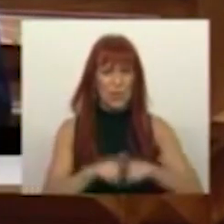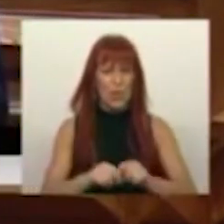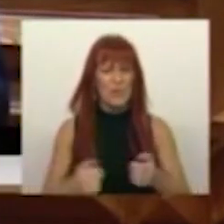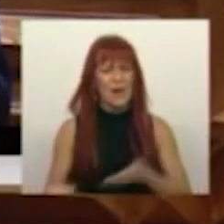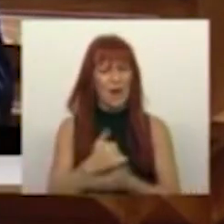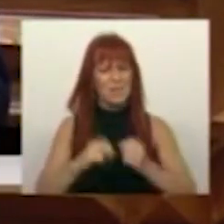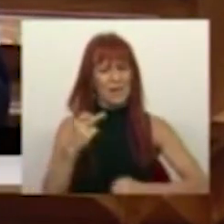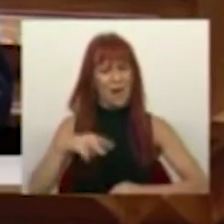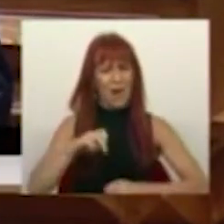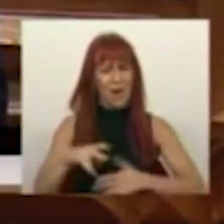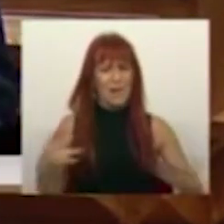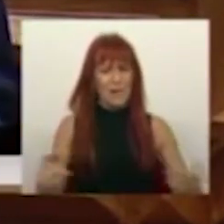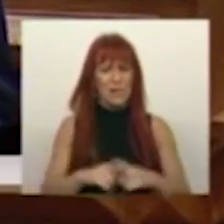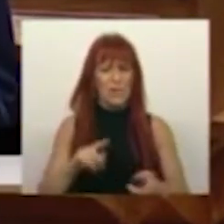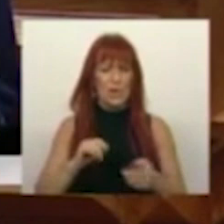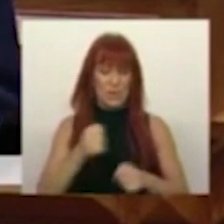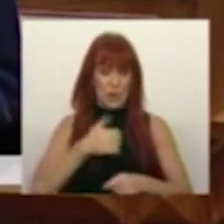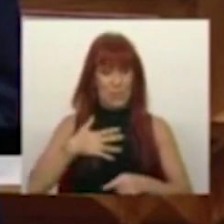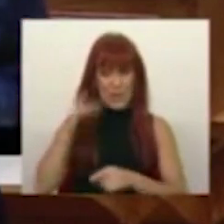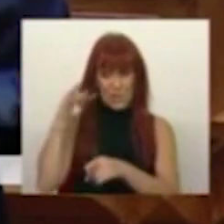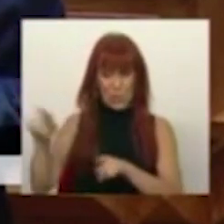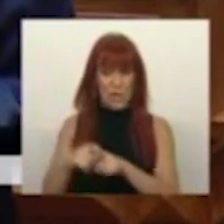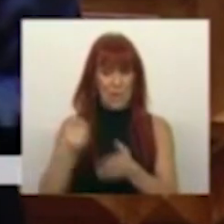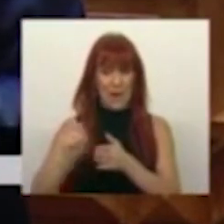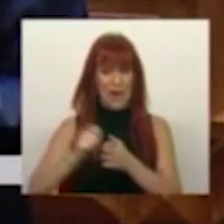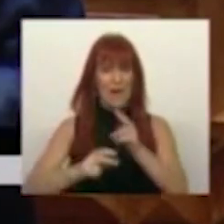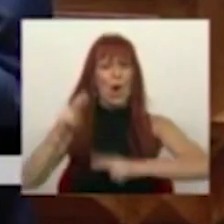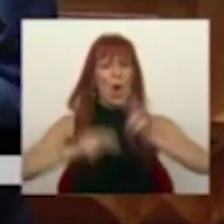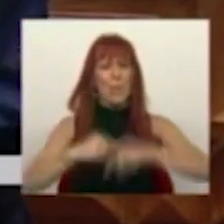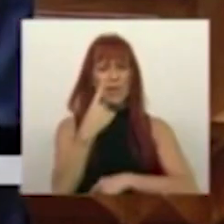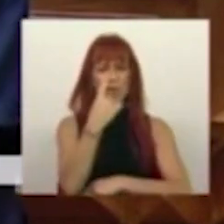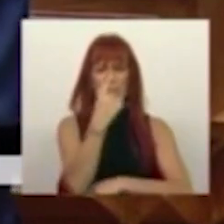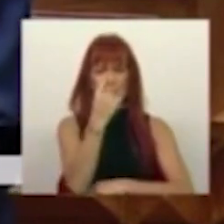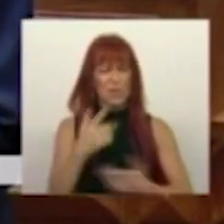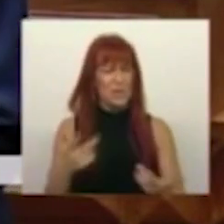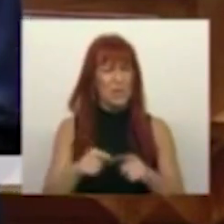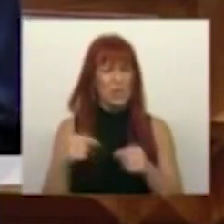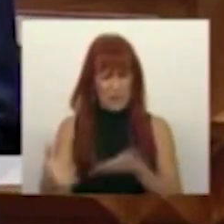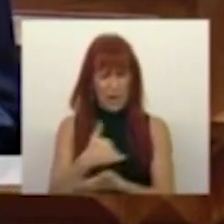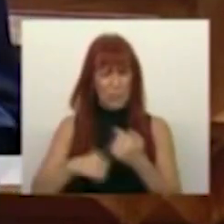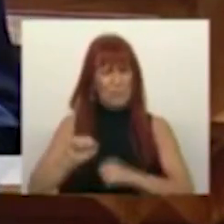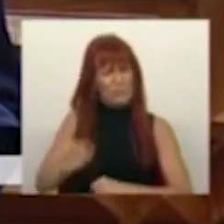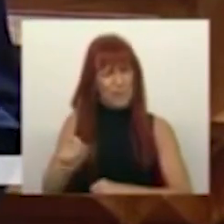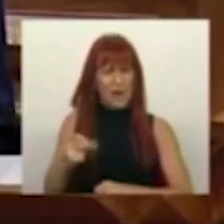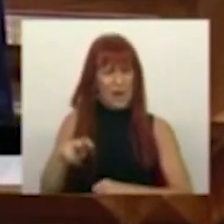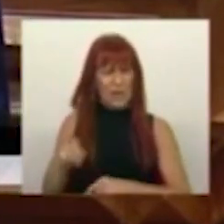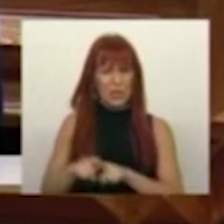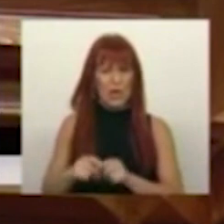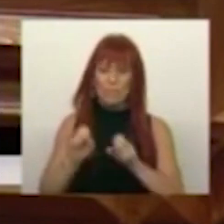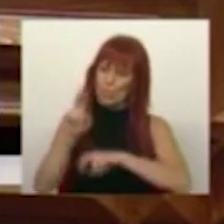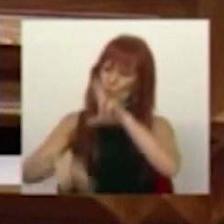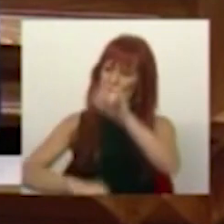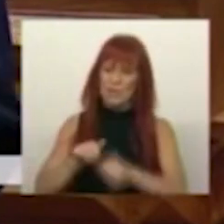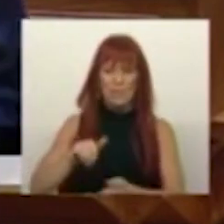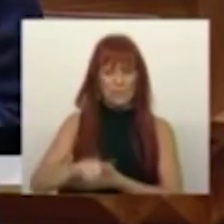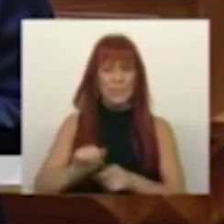receitas da ANA que a multinacional vai pagar as obras do Montijo? Não foi com a receita da ANA que se modernizou